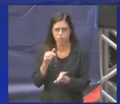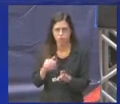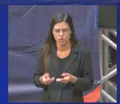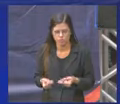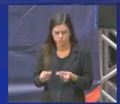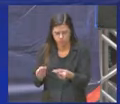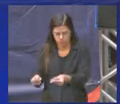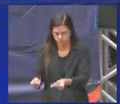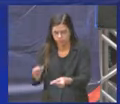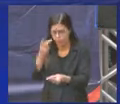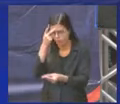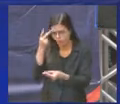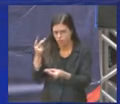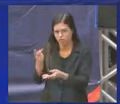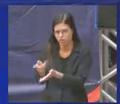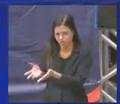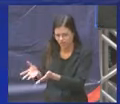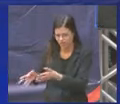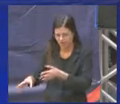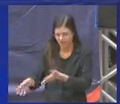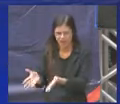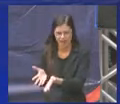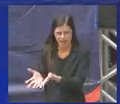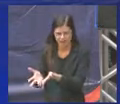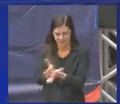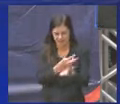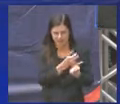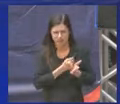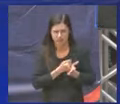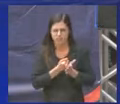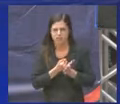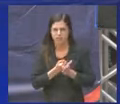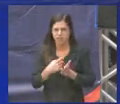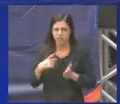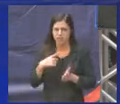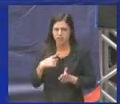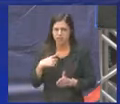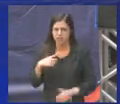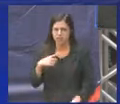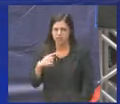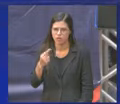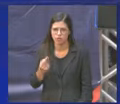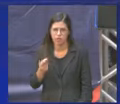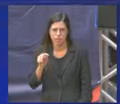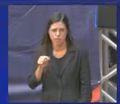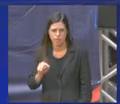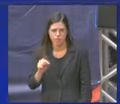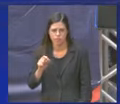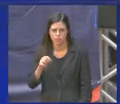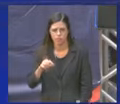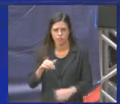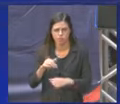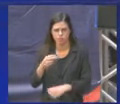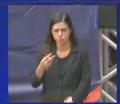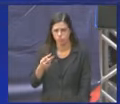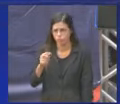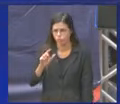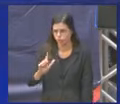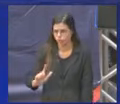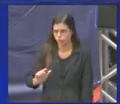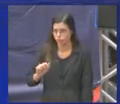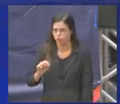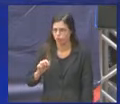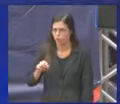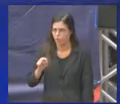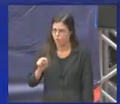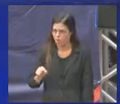essas garrafas. Cada garrafa entrega equivale ao número de pontos. Um ponto, se ela tiver um litro, acima de um litro, dois pontos. E no acúmulo de pontos, ele troca